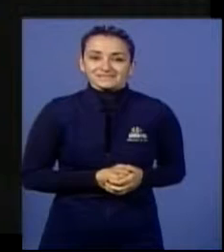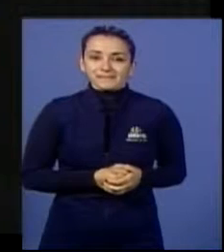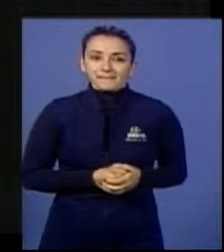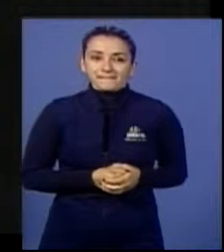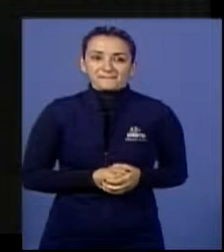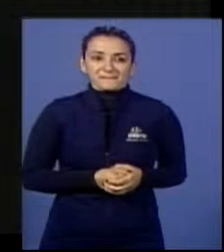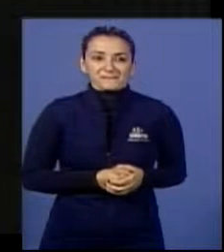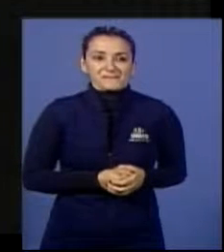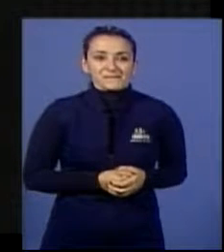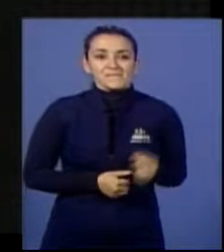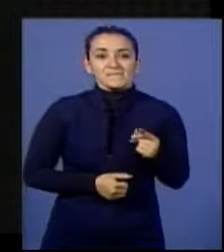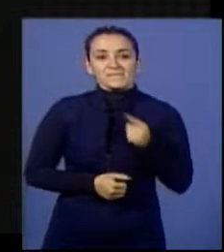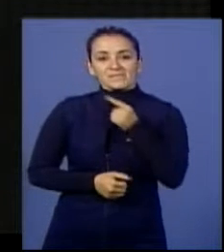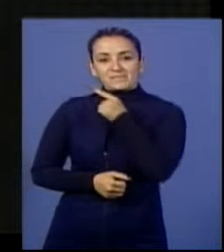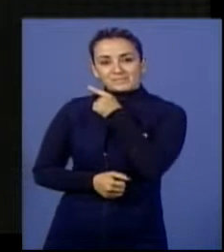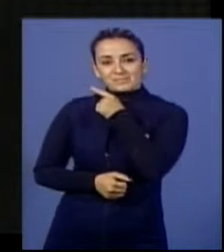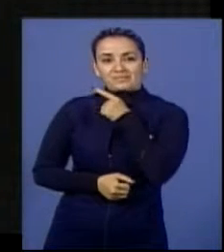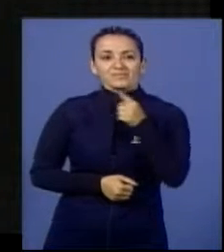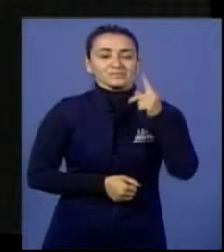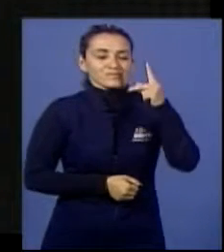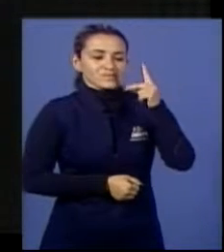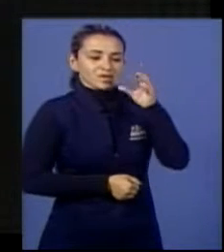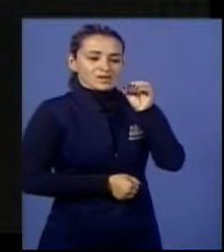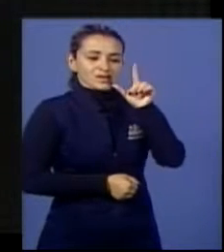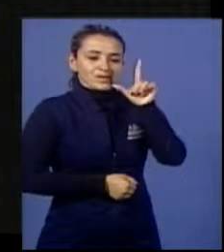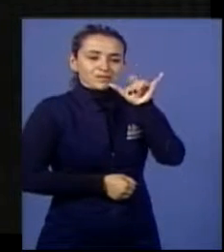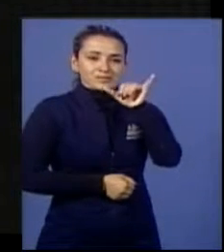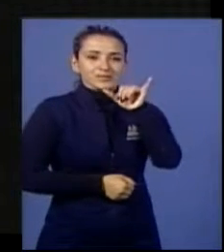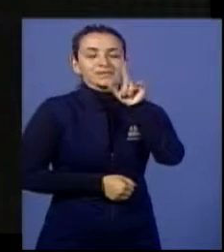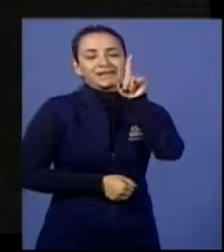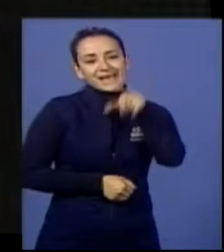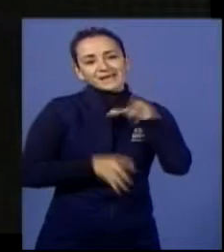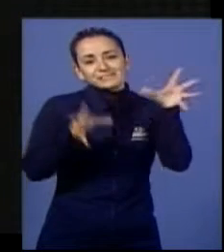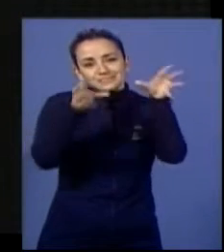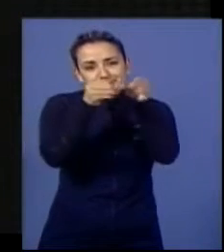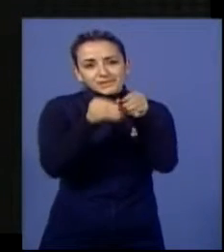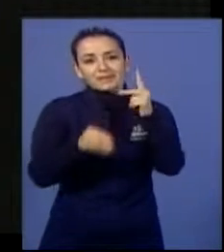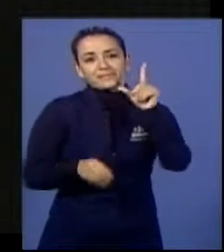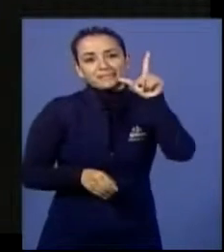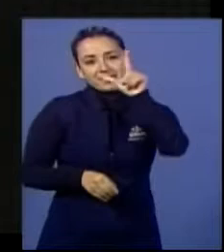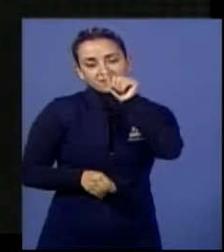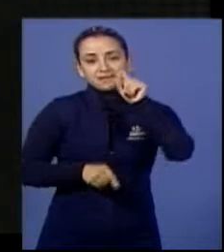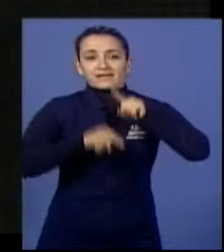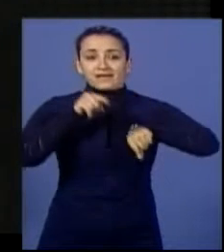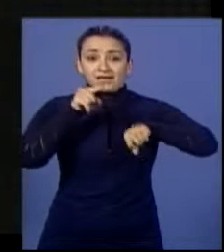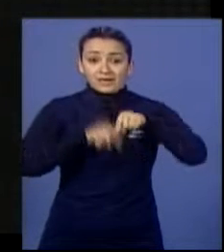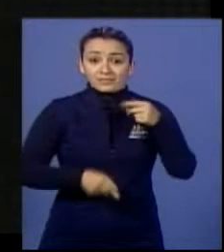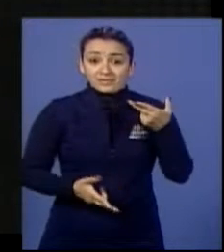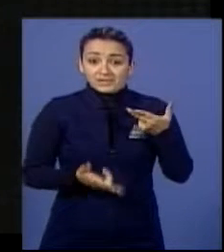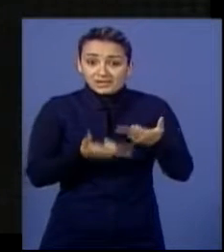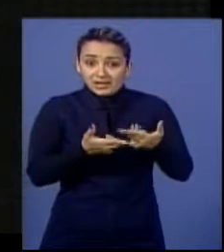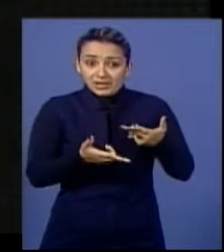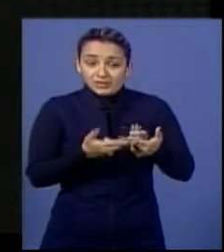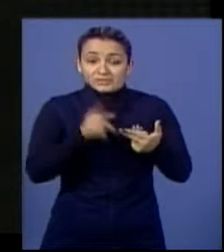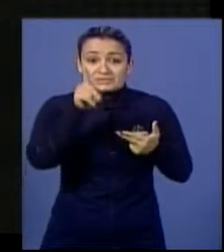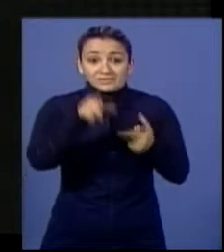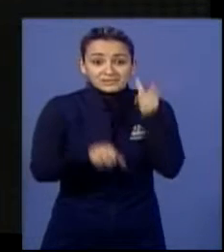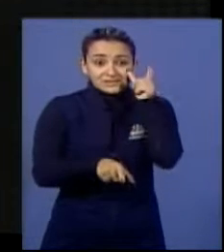brincar aí. Poliácido lático, ou PLA, é um material de interesse tecnológico por ser um